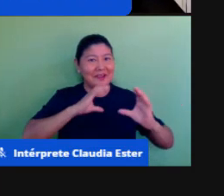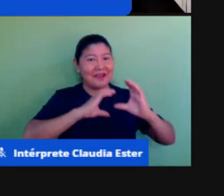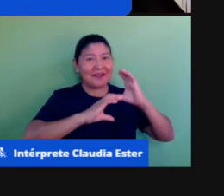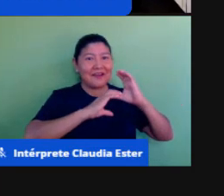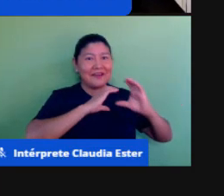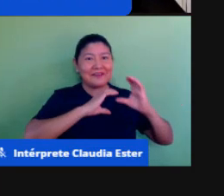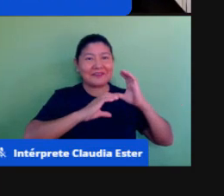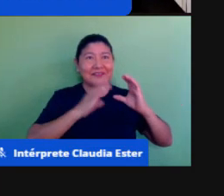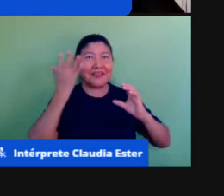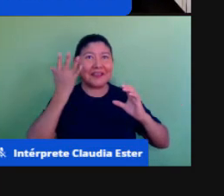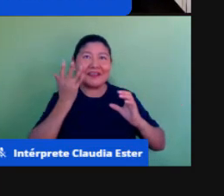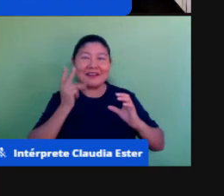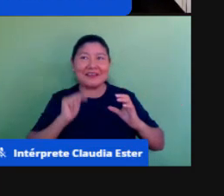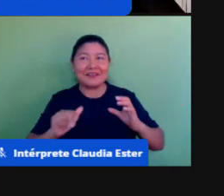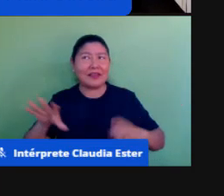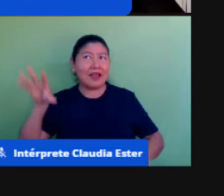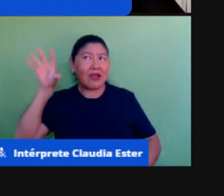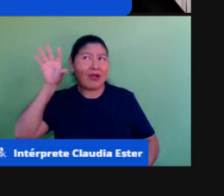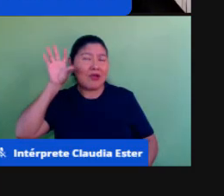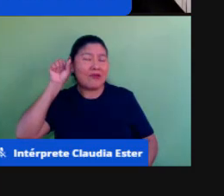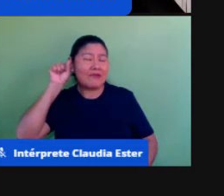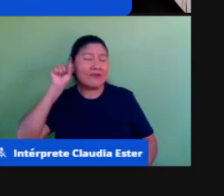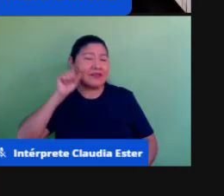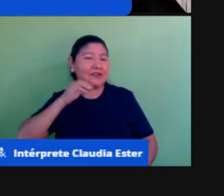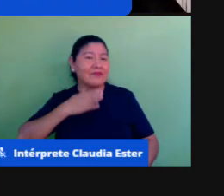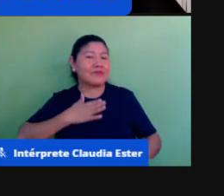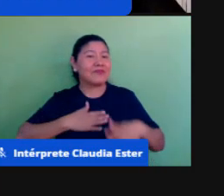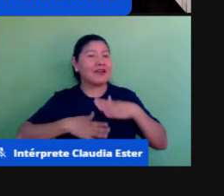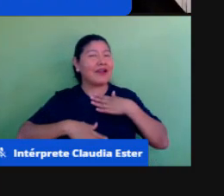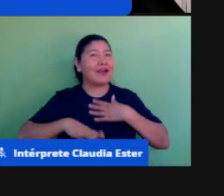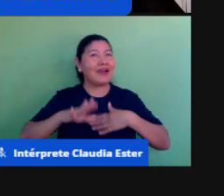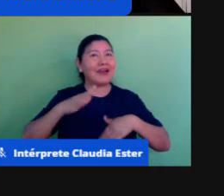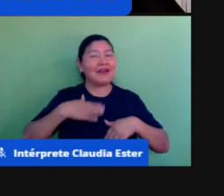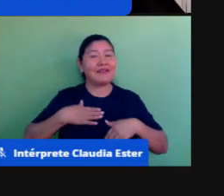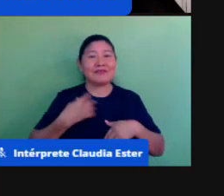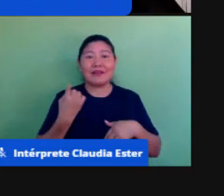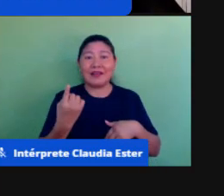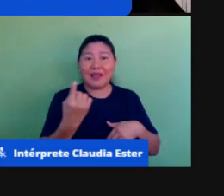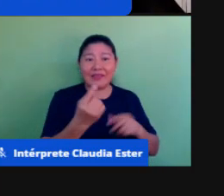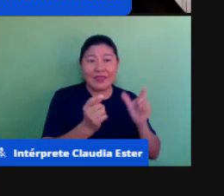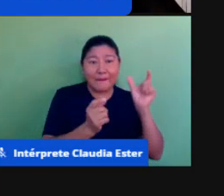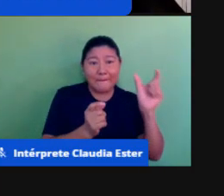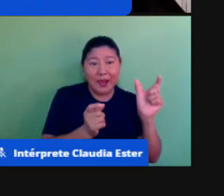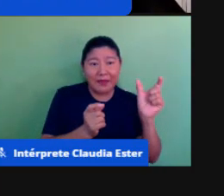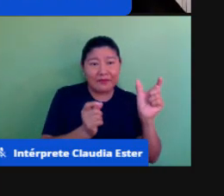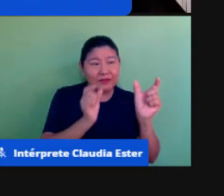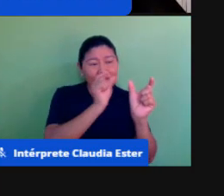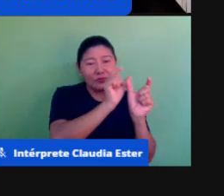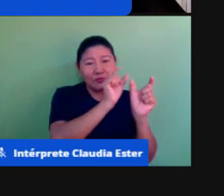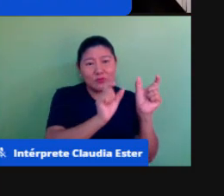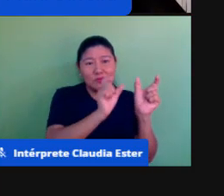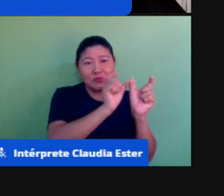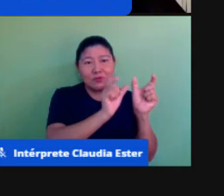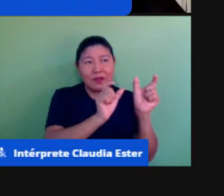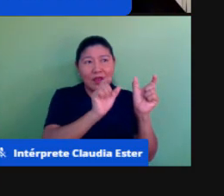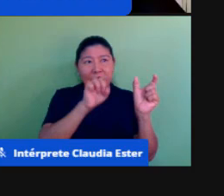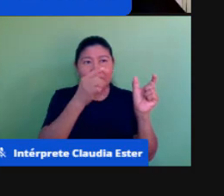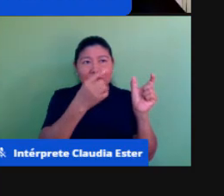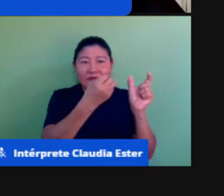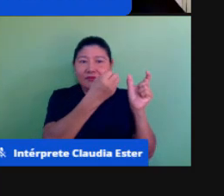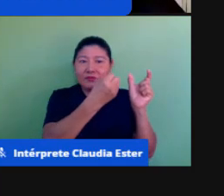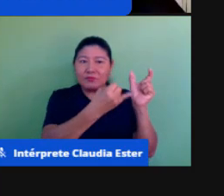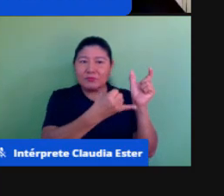a criançada ouvir com clareza cada palavra para depois transcrever o texto. Isso é